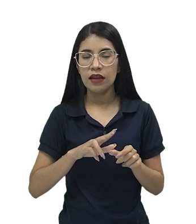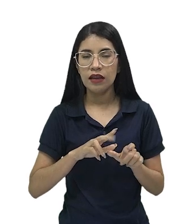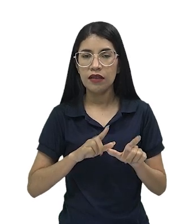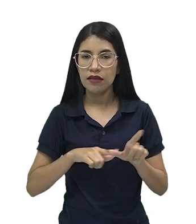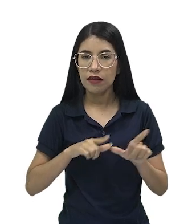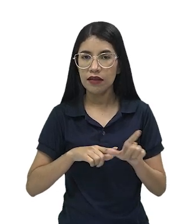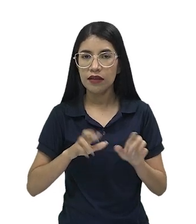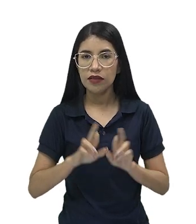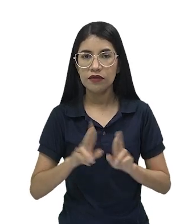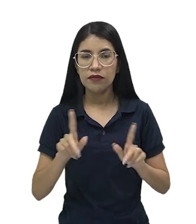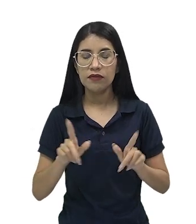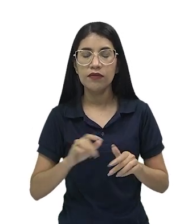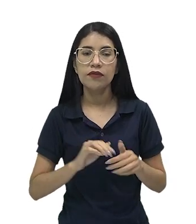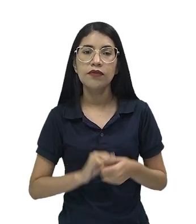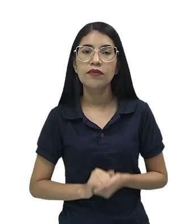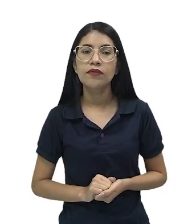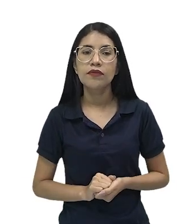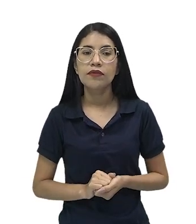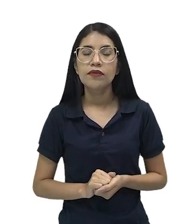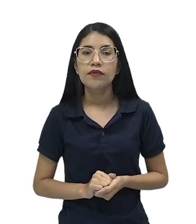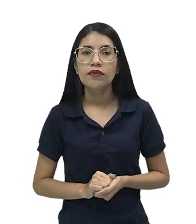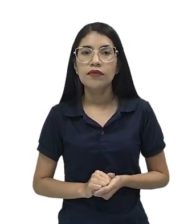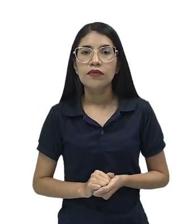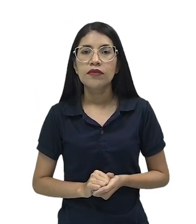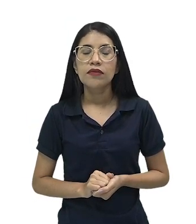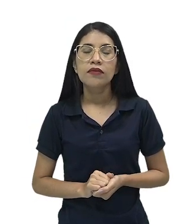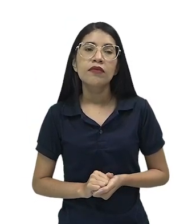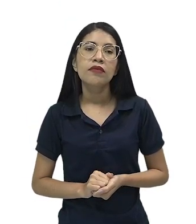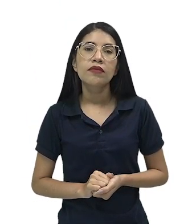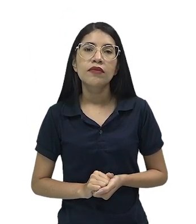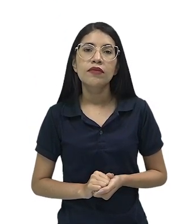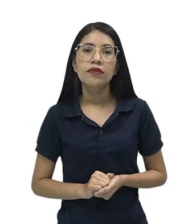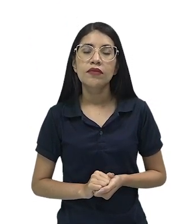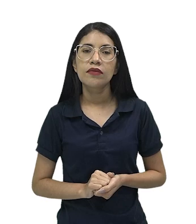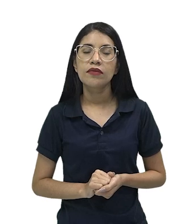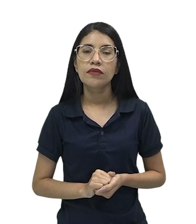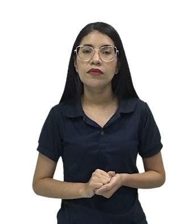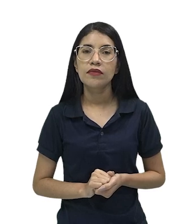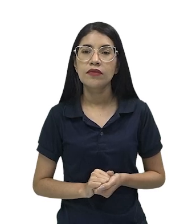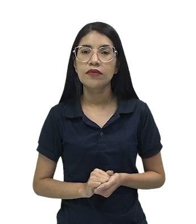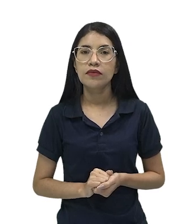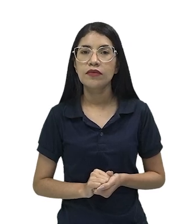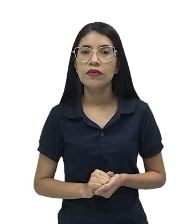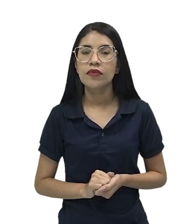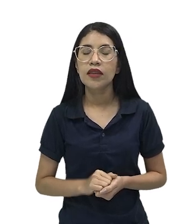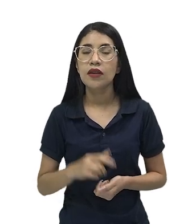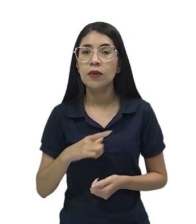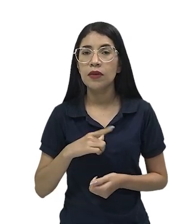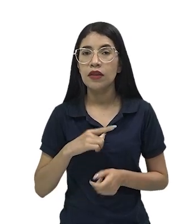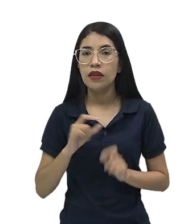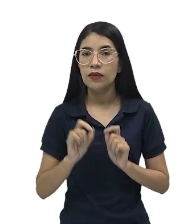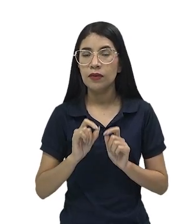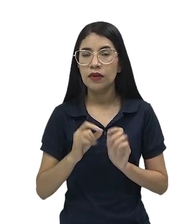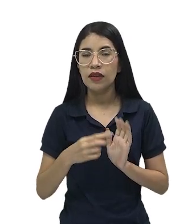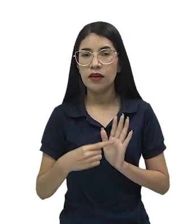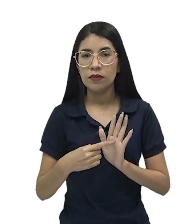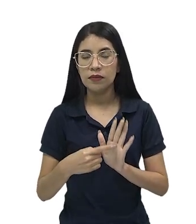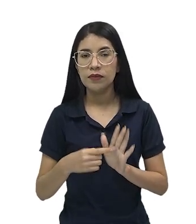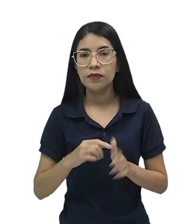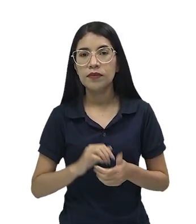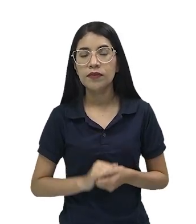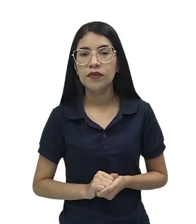veja bem, olha o que é que nós temos, né? O nosso problema aqui, ele envolve o quê? Ele envolve